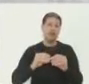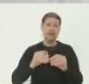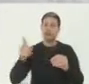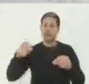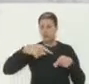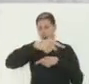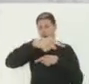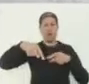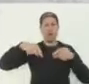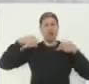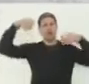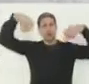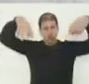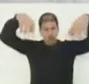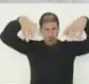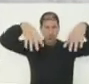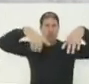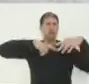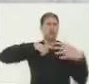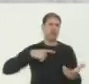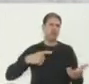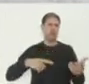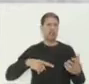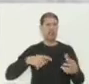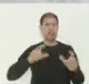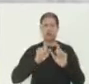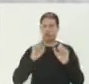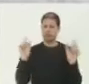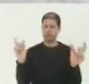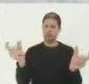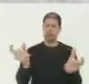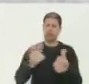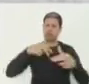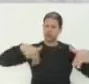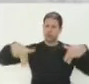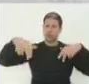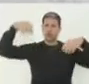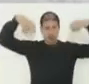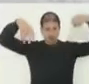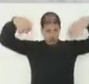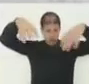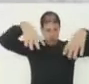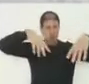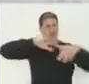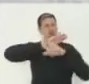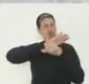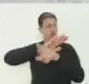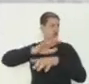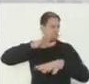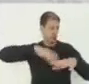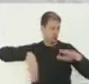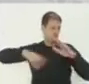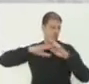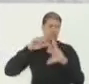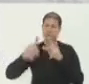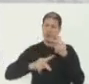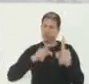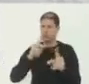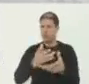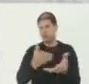é uma pista é de caminhada iluminada pode ter certeza que vai atender a necessidade as